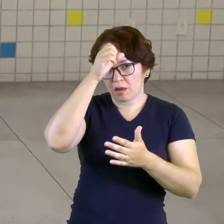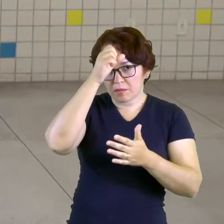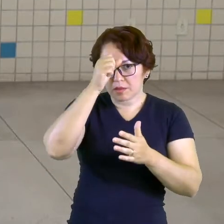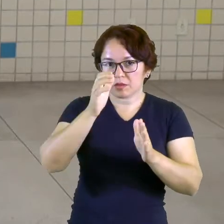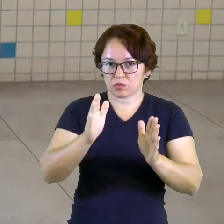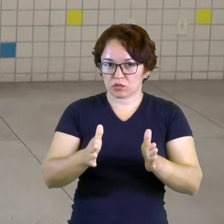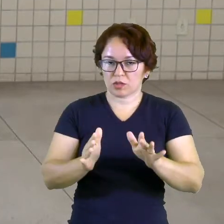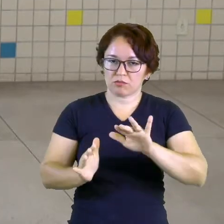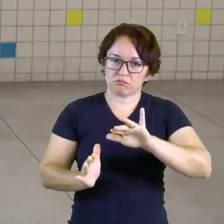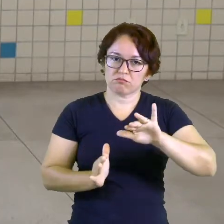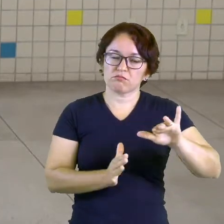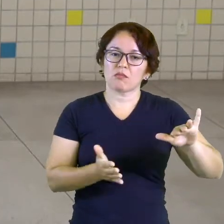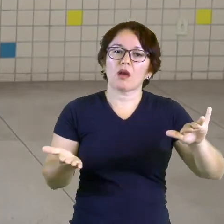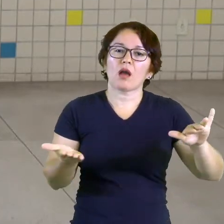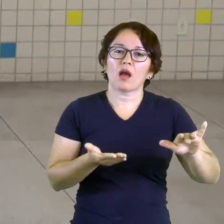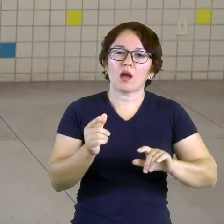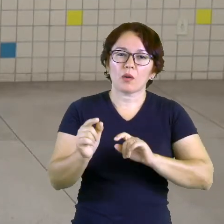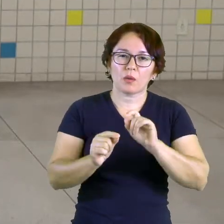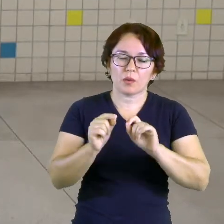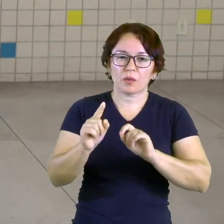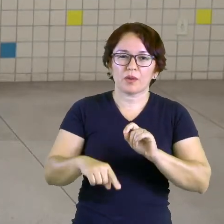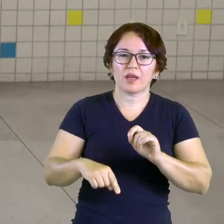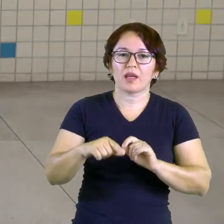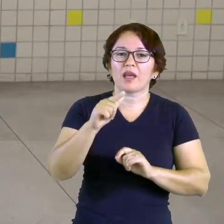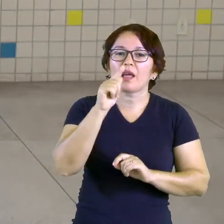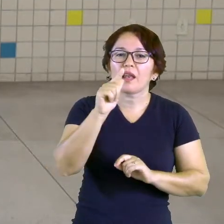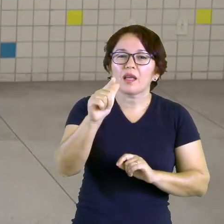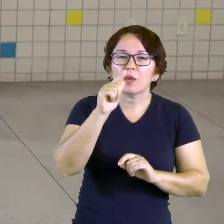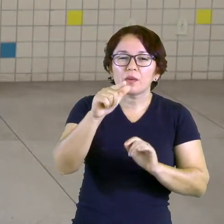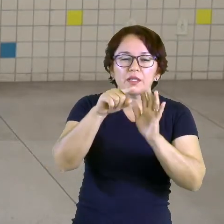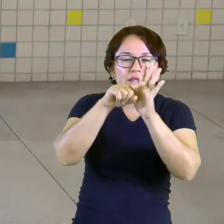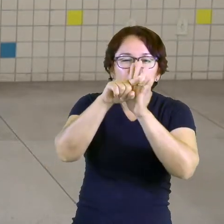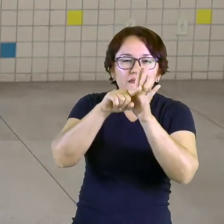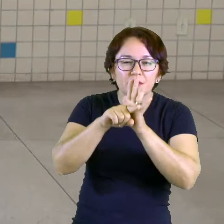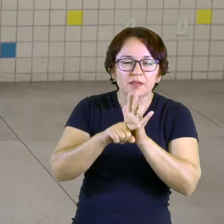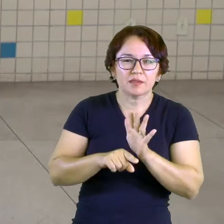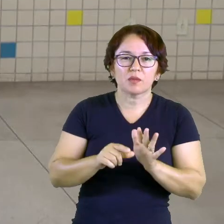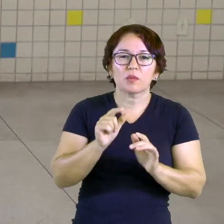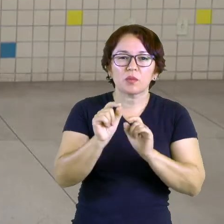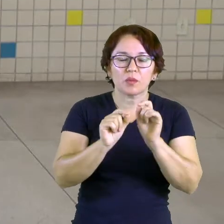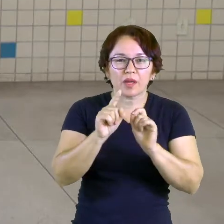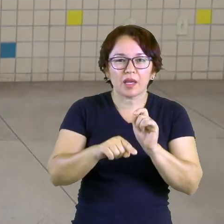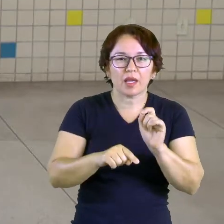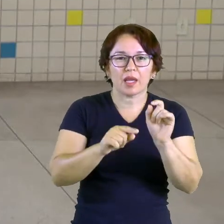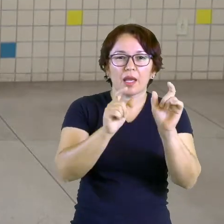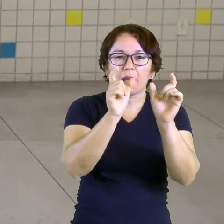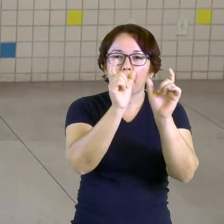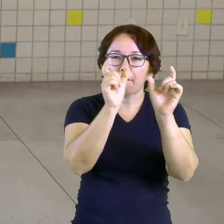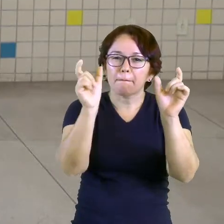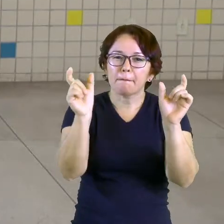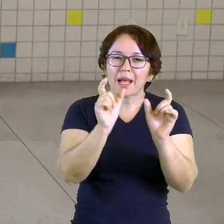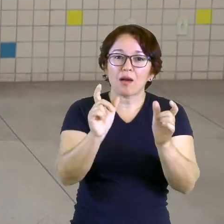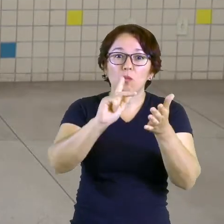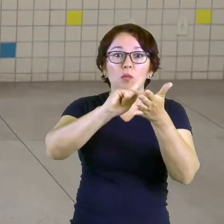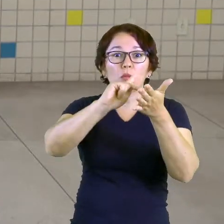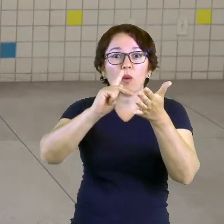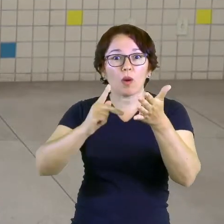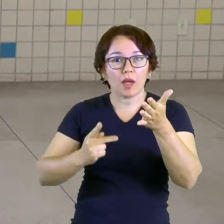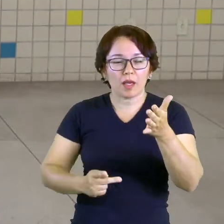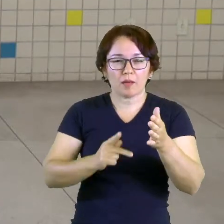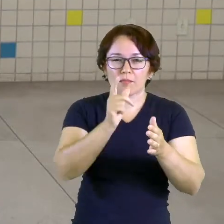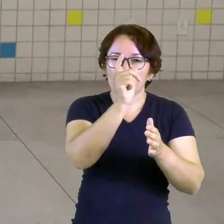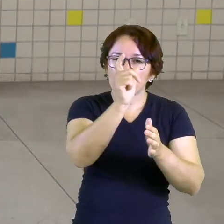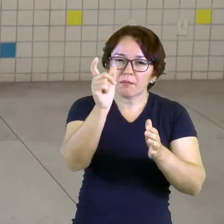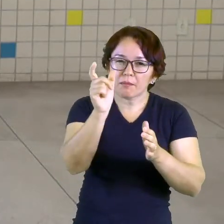pouquinho, nós vamos para a análise linguística. Nós vamos observar as palavras dentro do poema. Nós vamos estudar